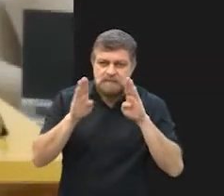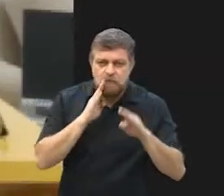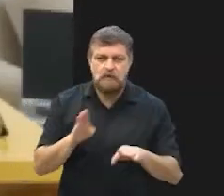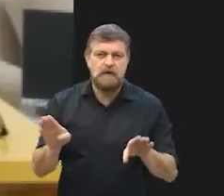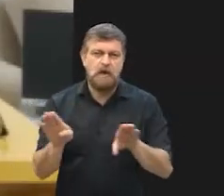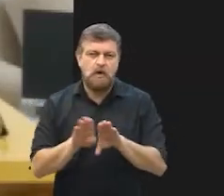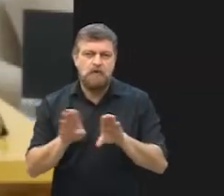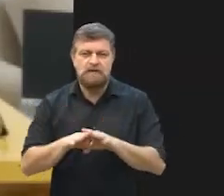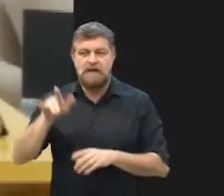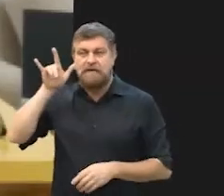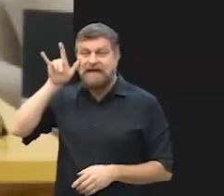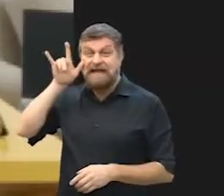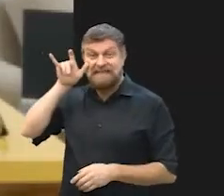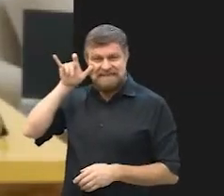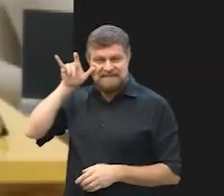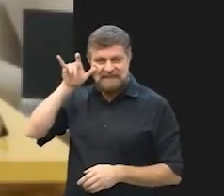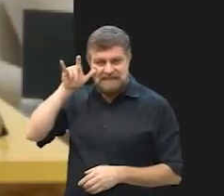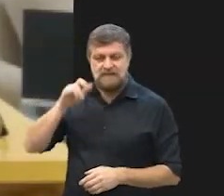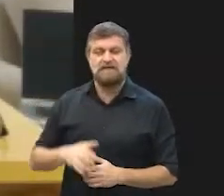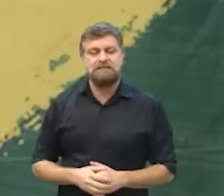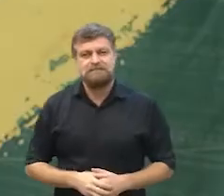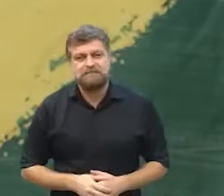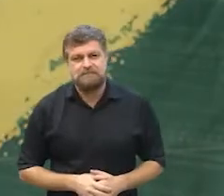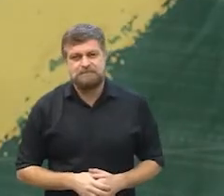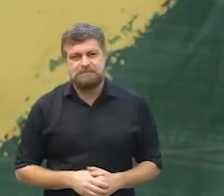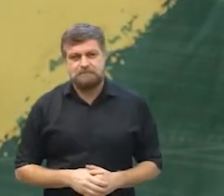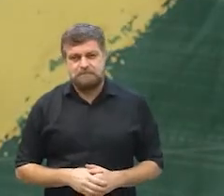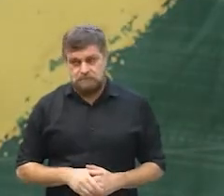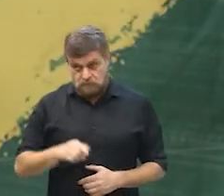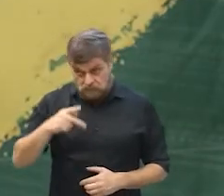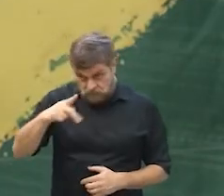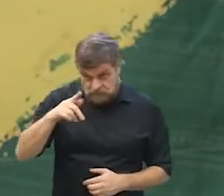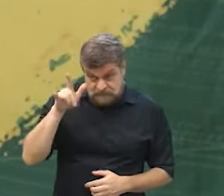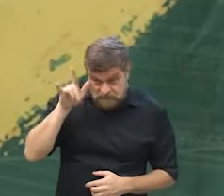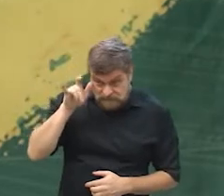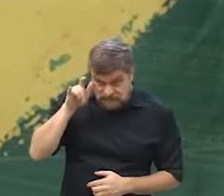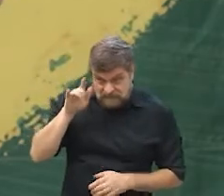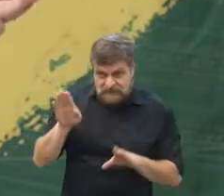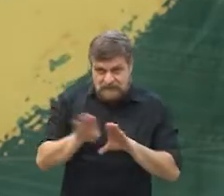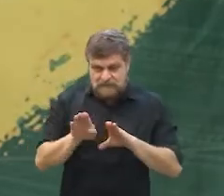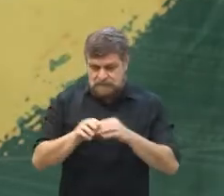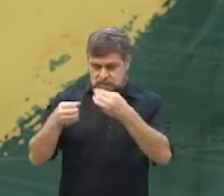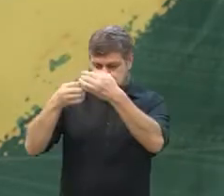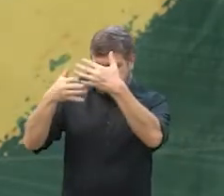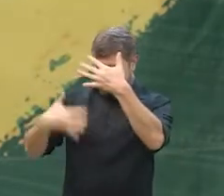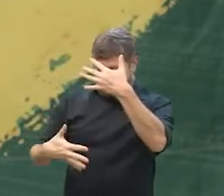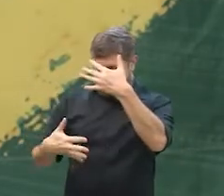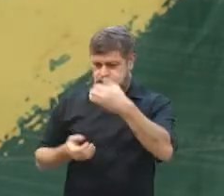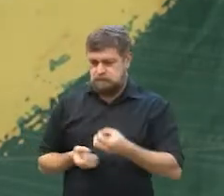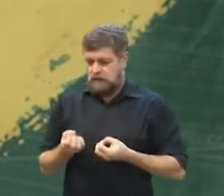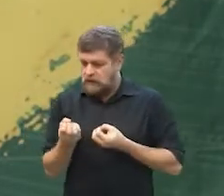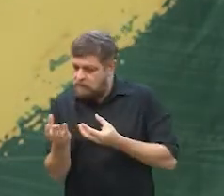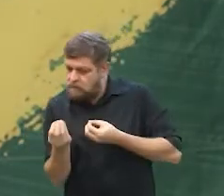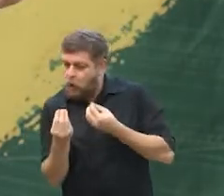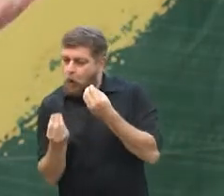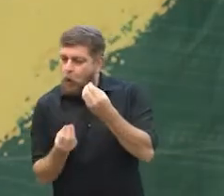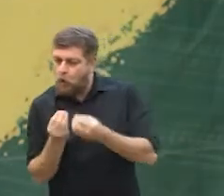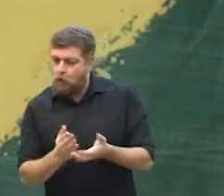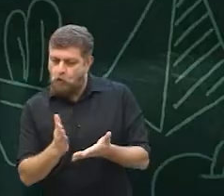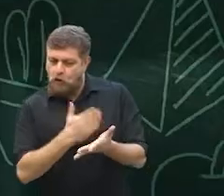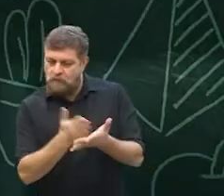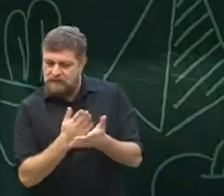Rabello, ou o Instagram, Márcio Rabello Escritor. No seu Instagram também tem todas as informações de como